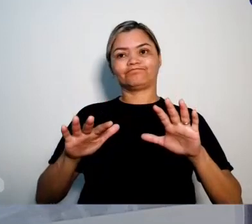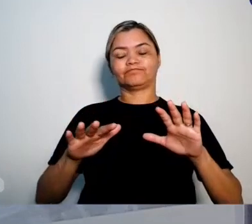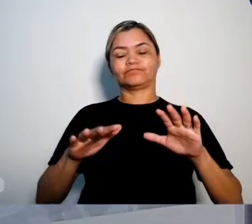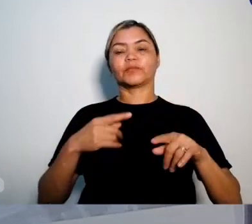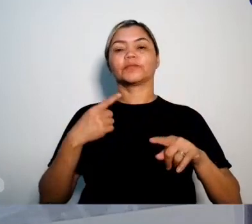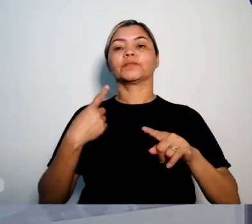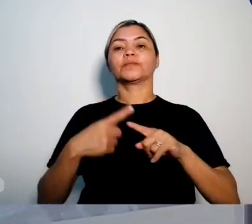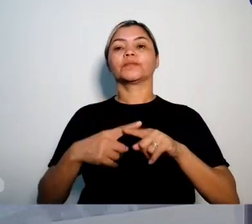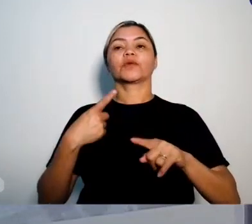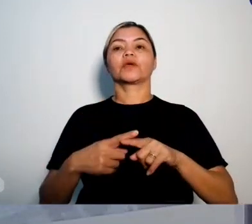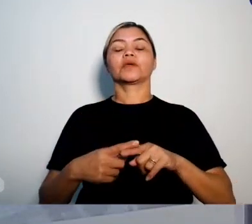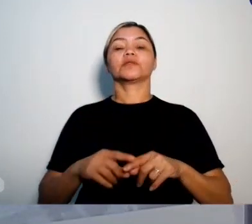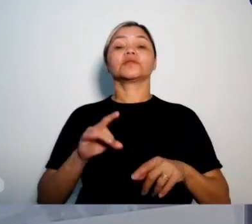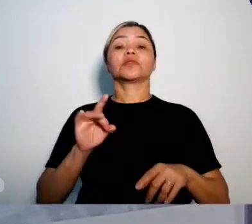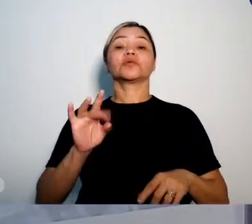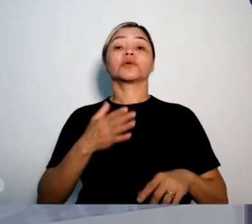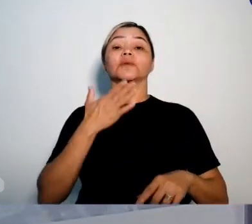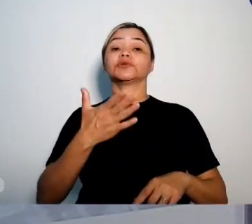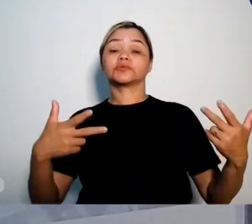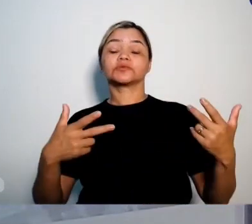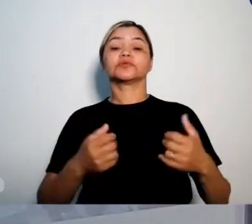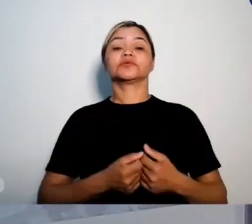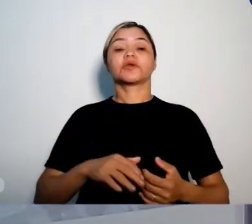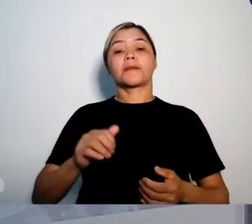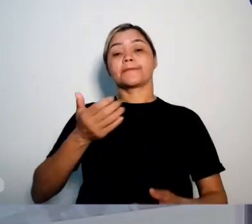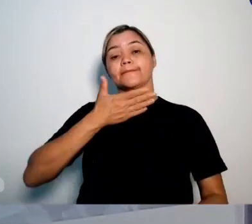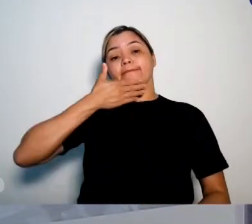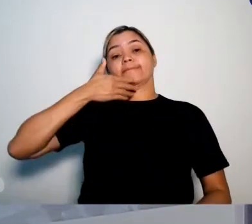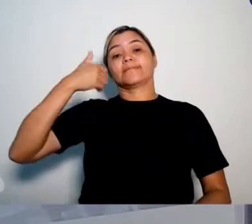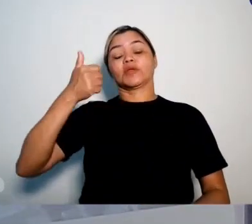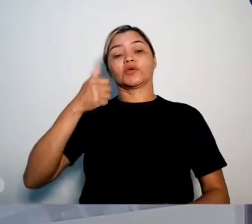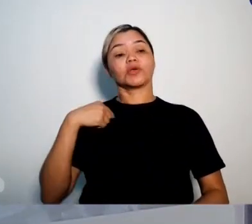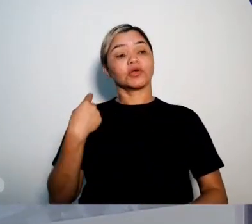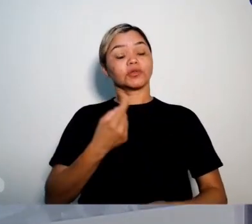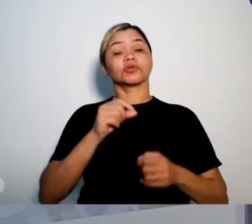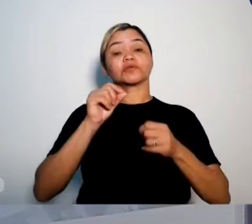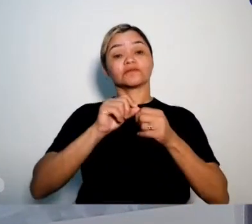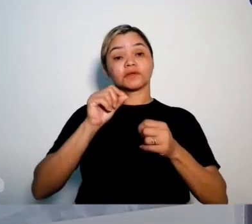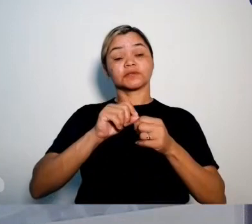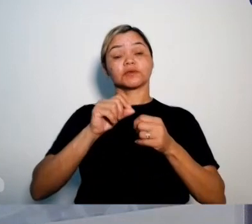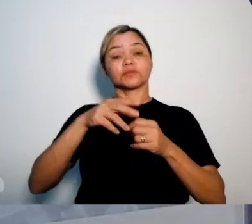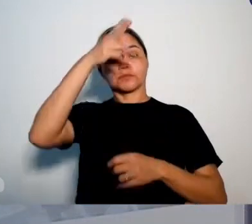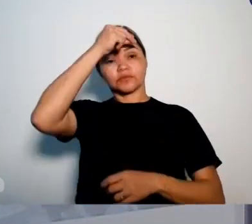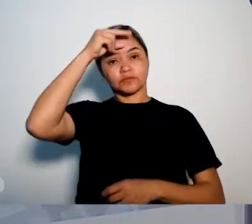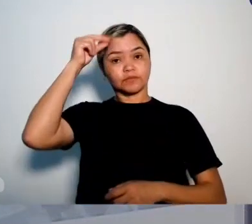só pedidos de melhorias que nós fazemos ao prefeito,